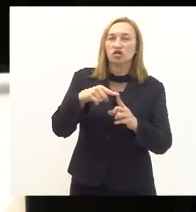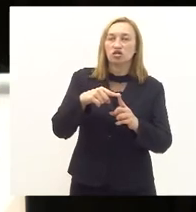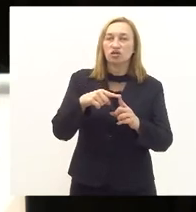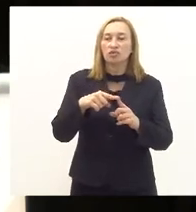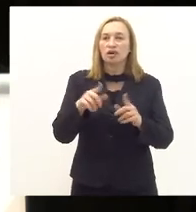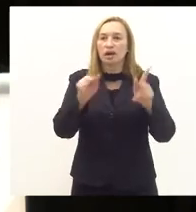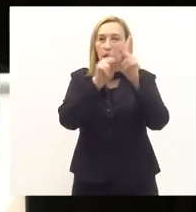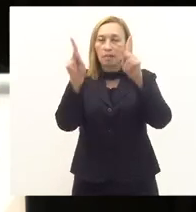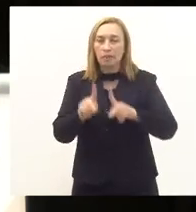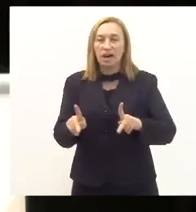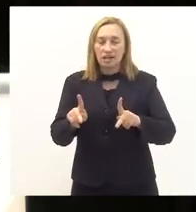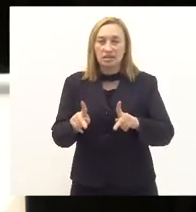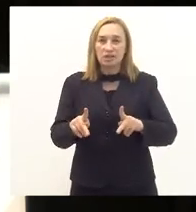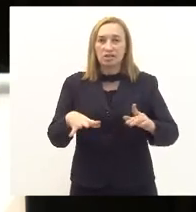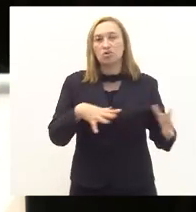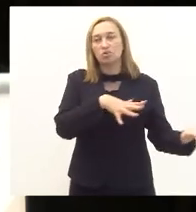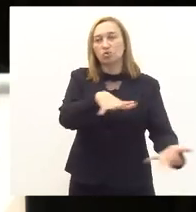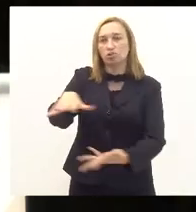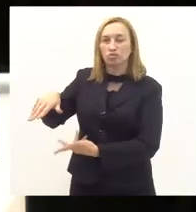paz internacional.